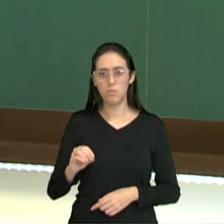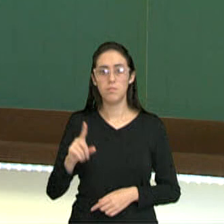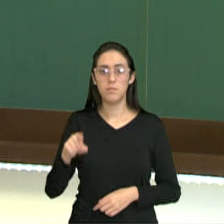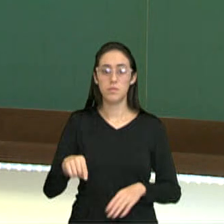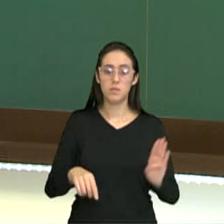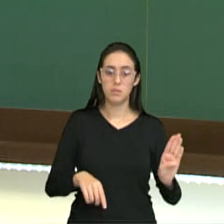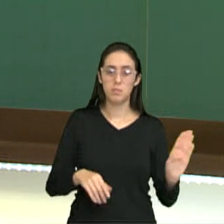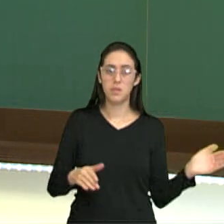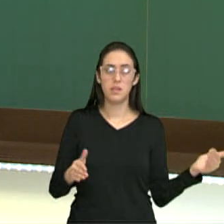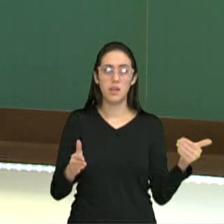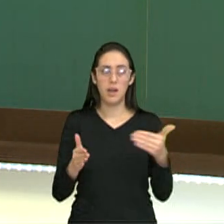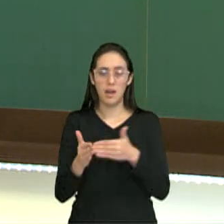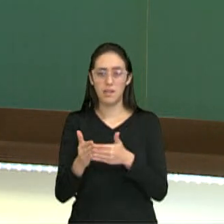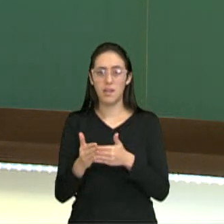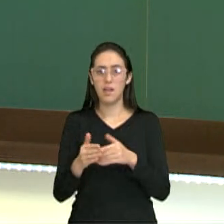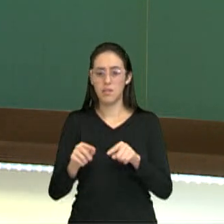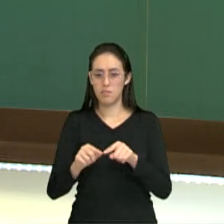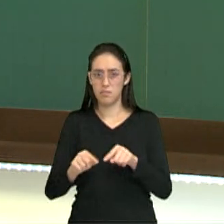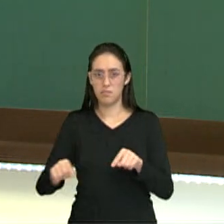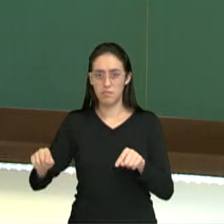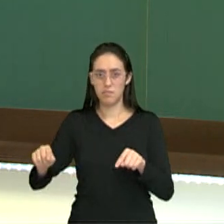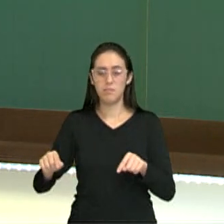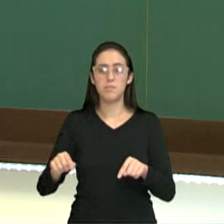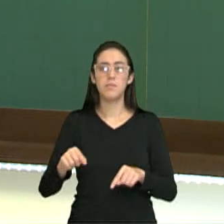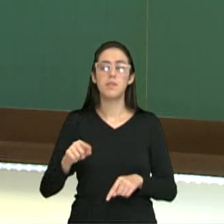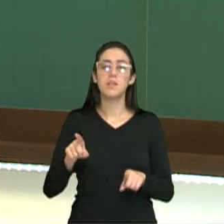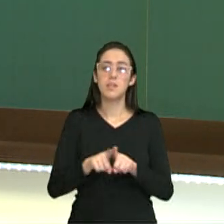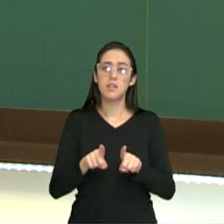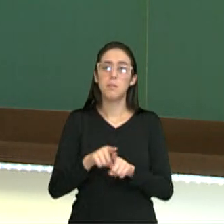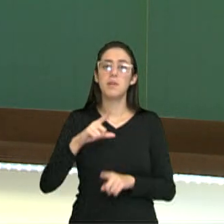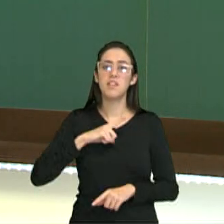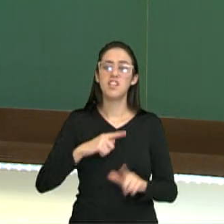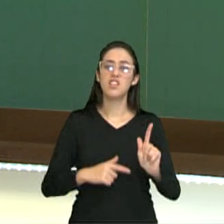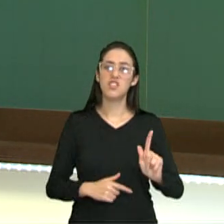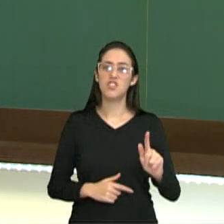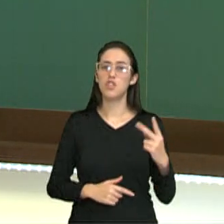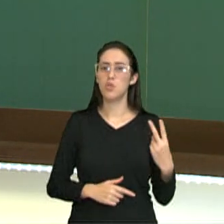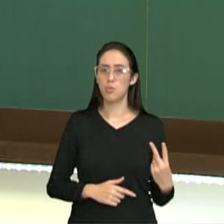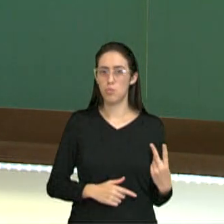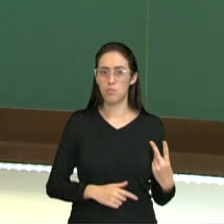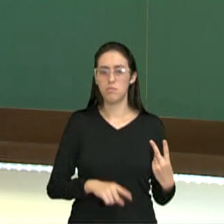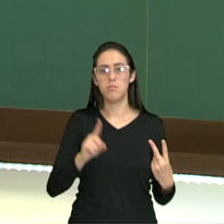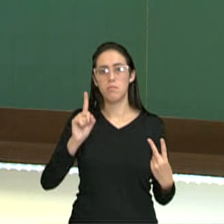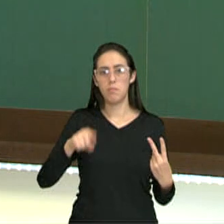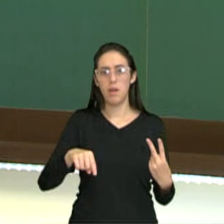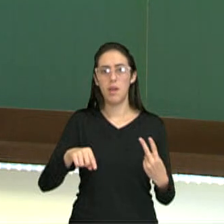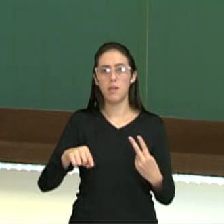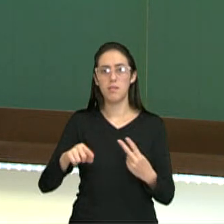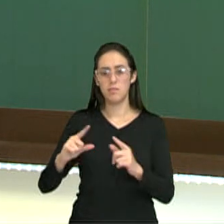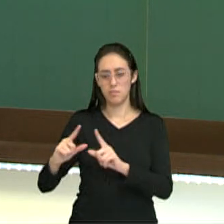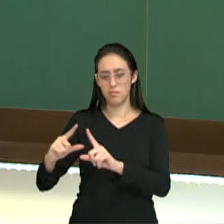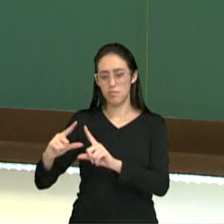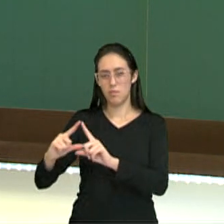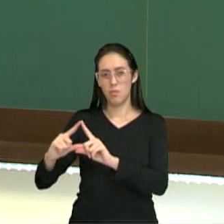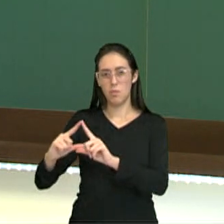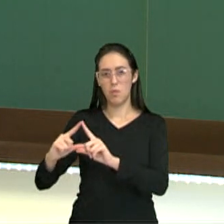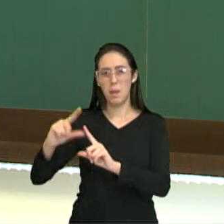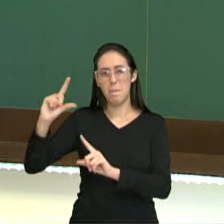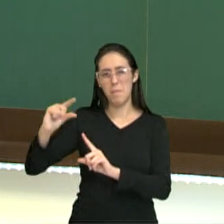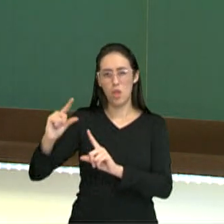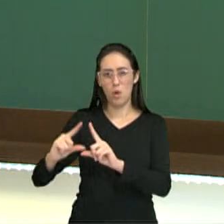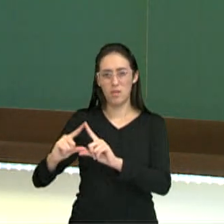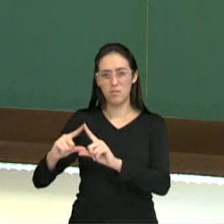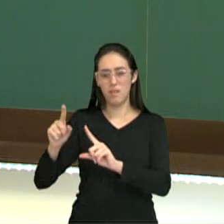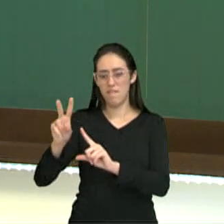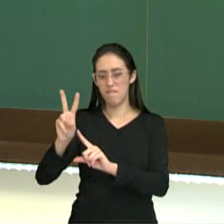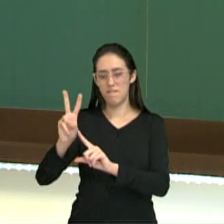até o B', que é o G1. E vamos ter uma geratriz 2, que vai ser do cone menor, que é o V até